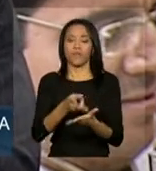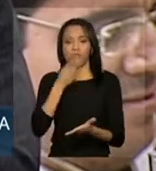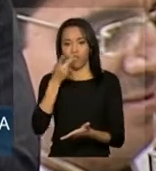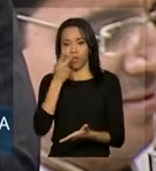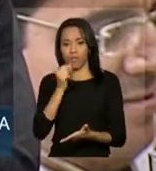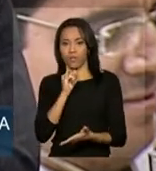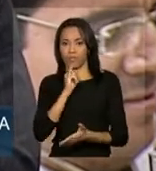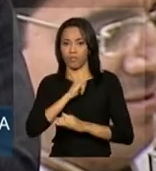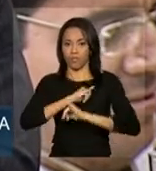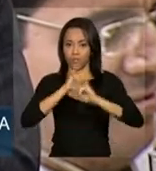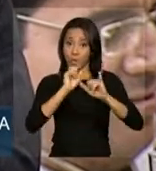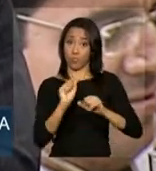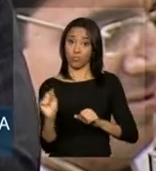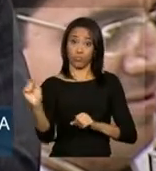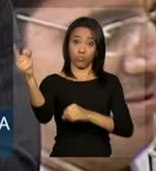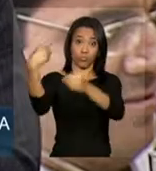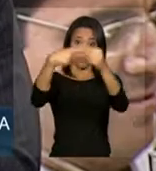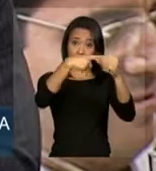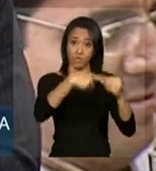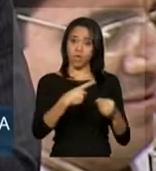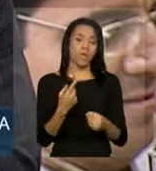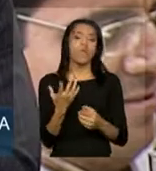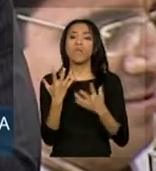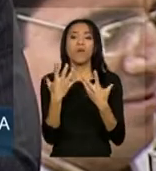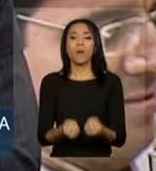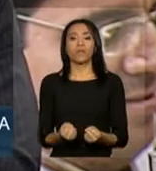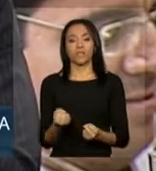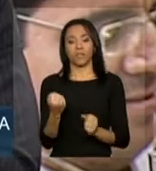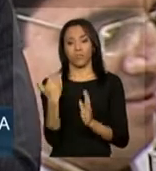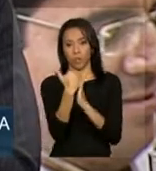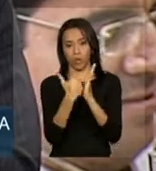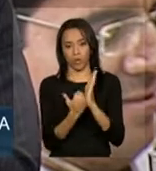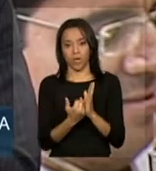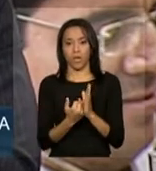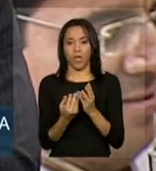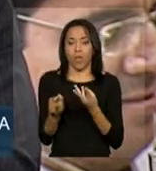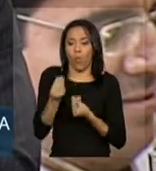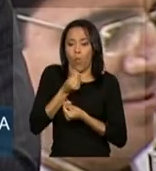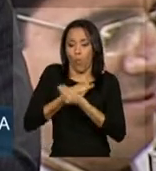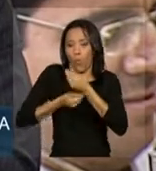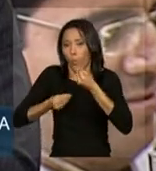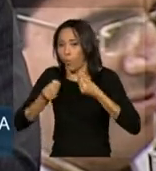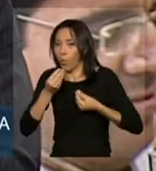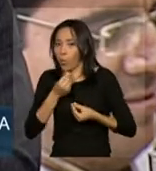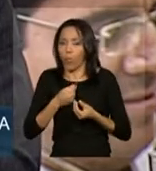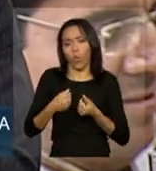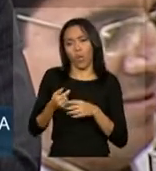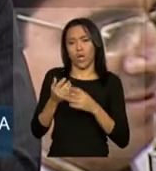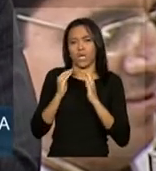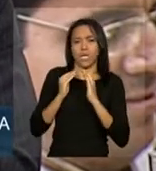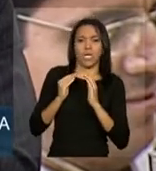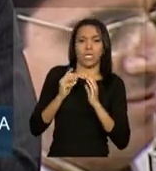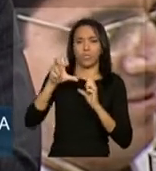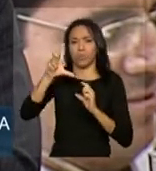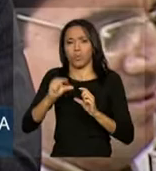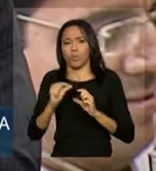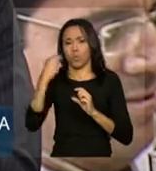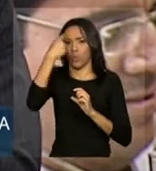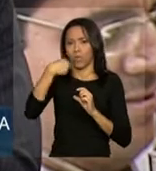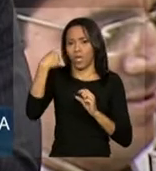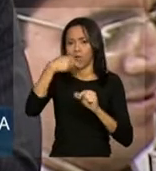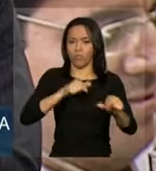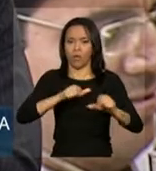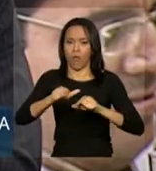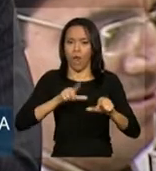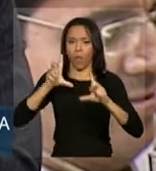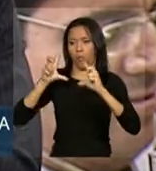municípios não será aceito no programa qualquer tipo de negociação sobre cumprimento de carga horária não será aceito